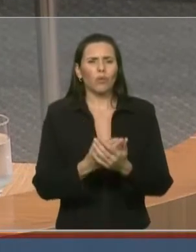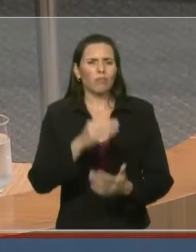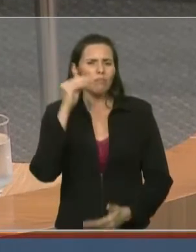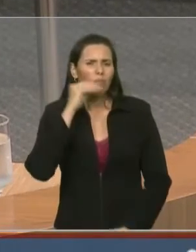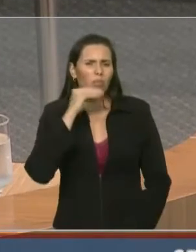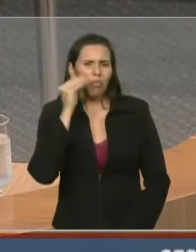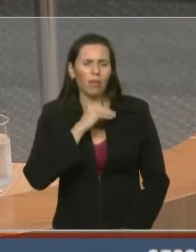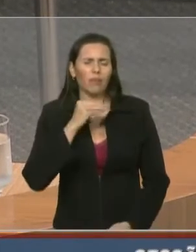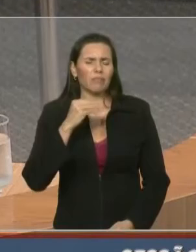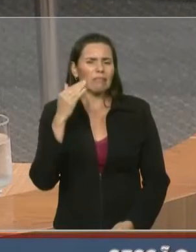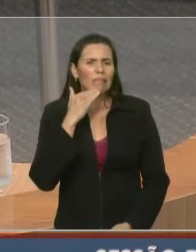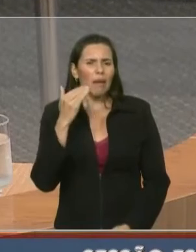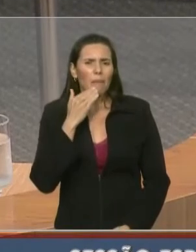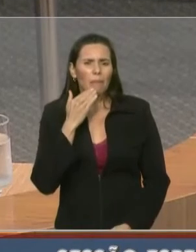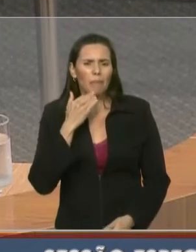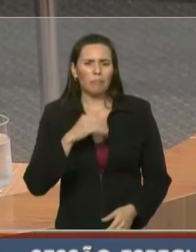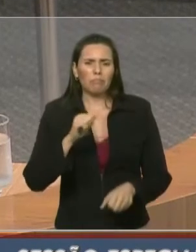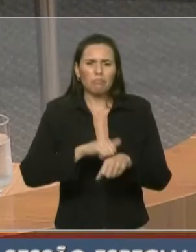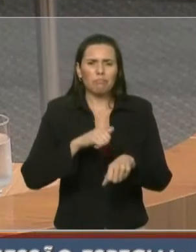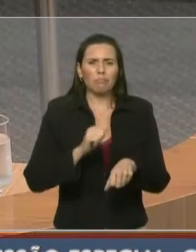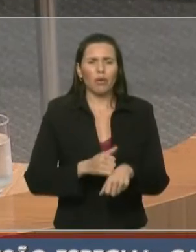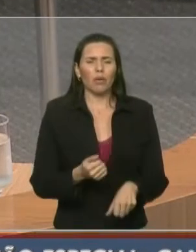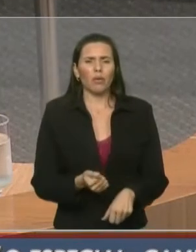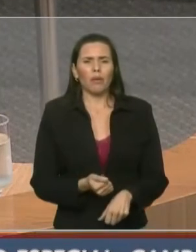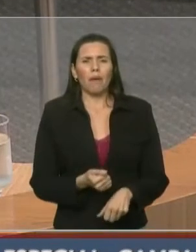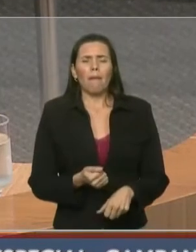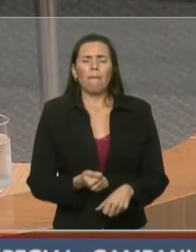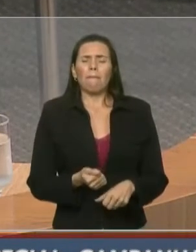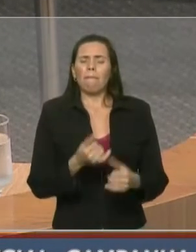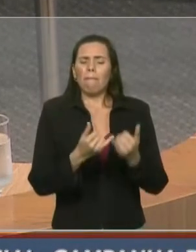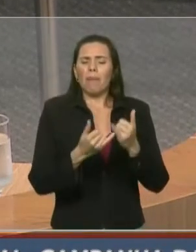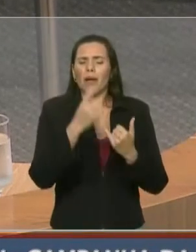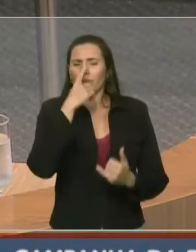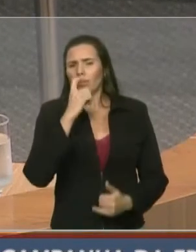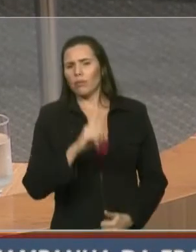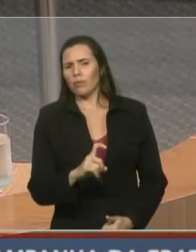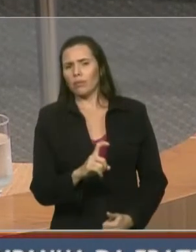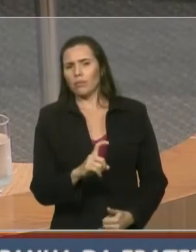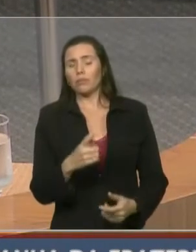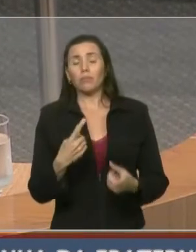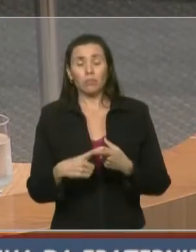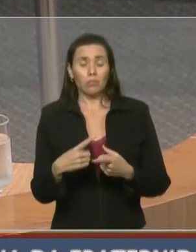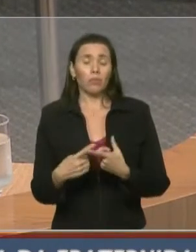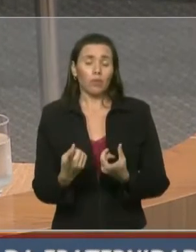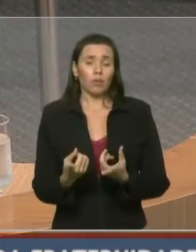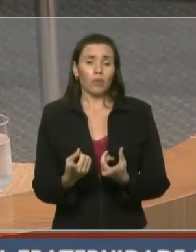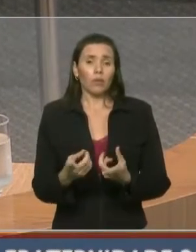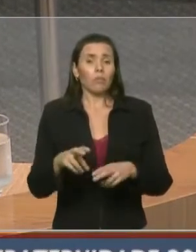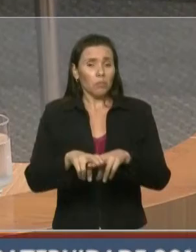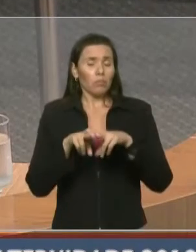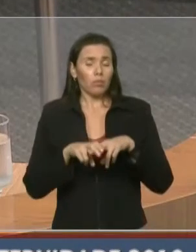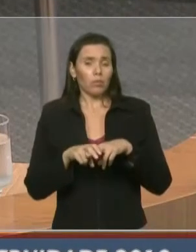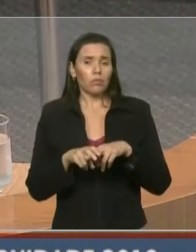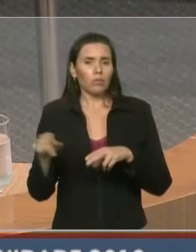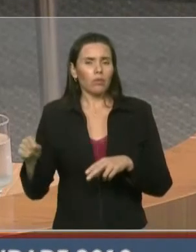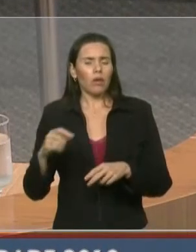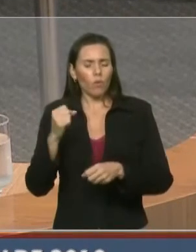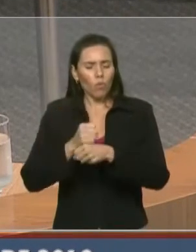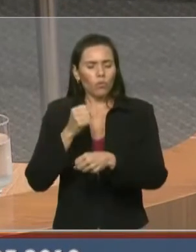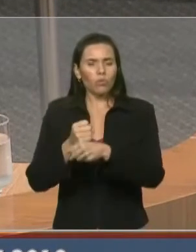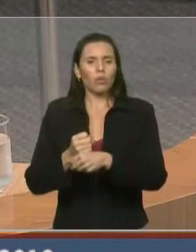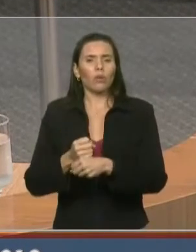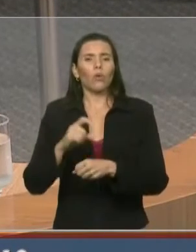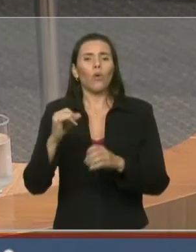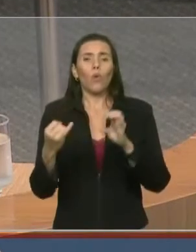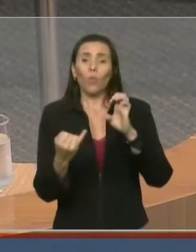mesmo tempo, garantir escolas em tempo integral, com o padrão dos IEMAs, e a recuperação, a reconstrução e a garantia